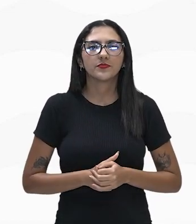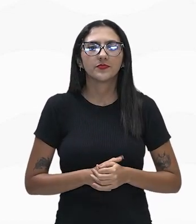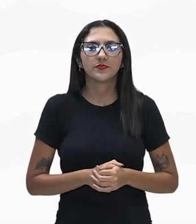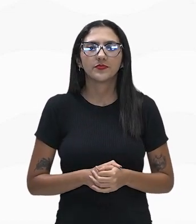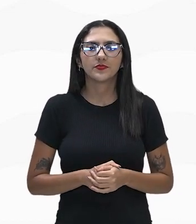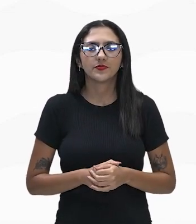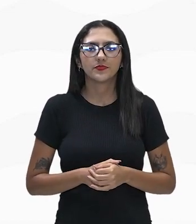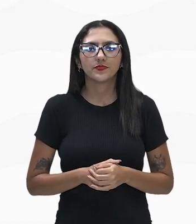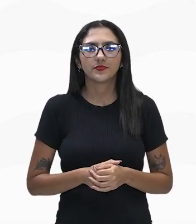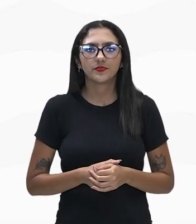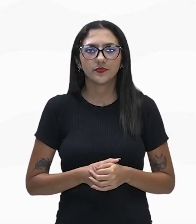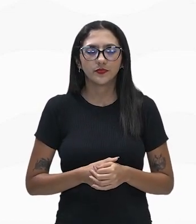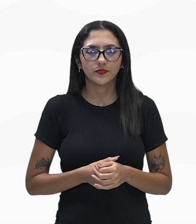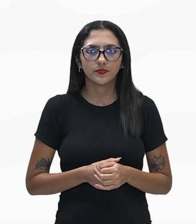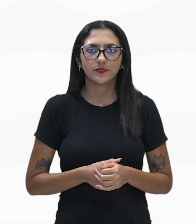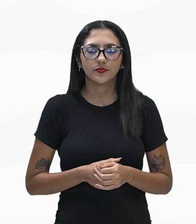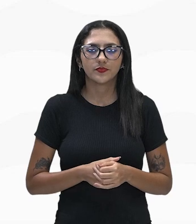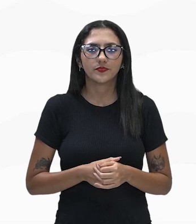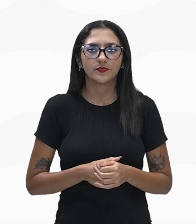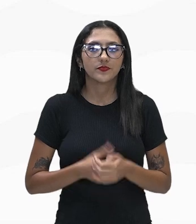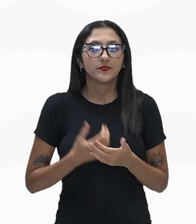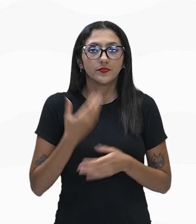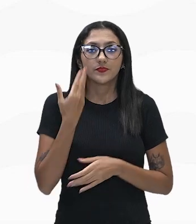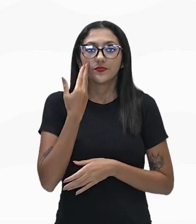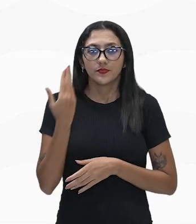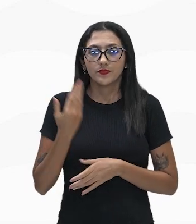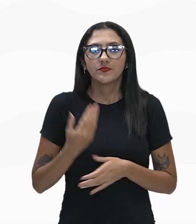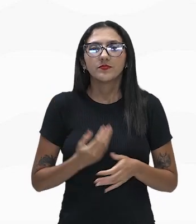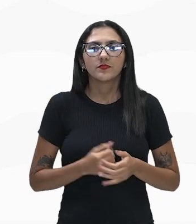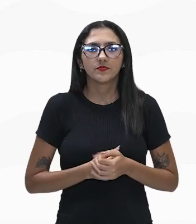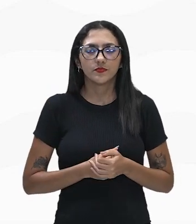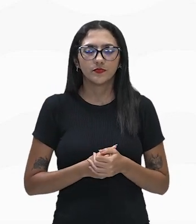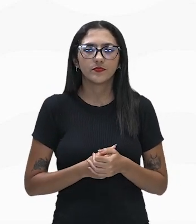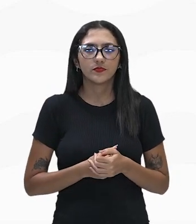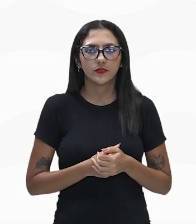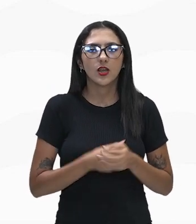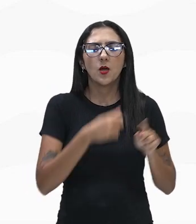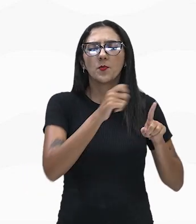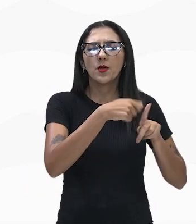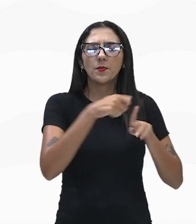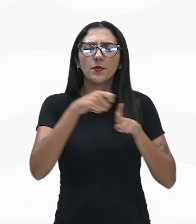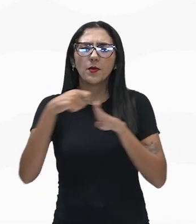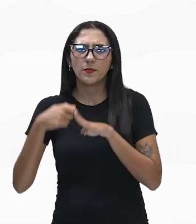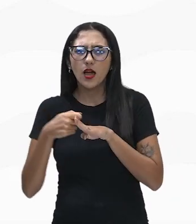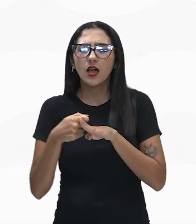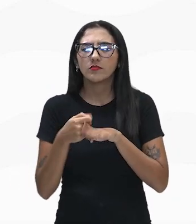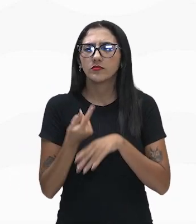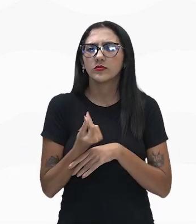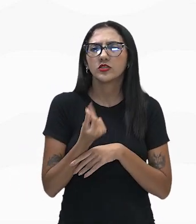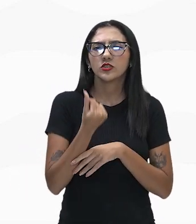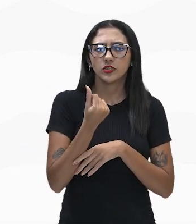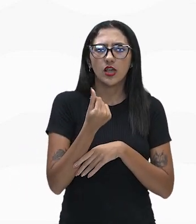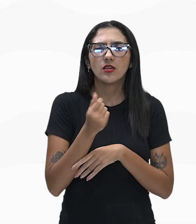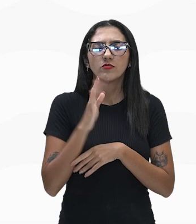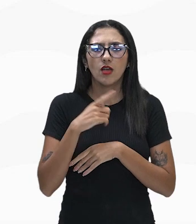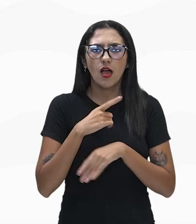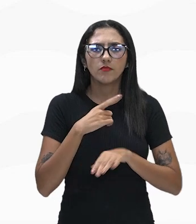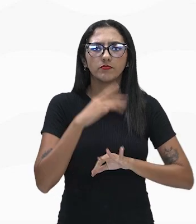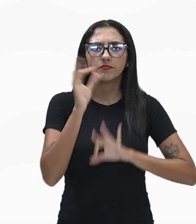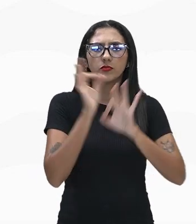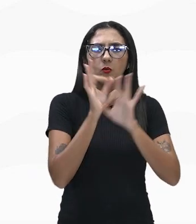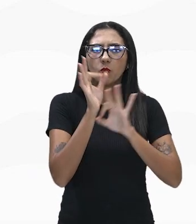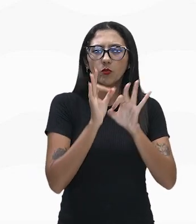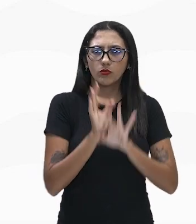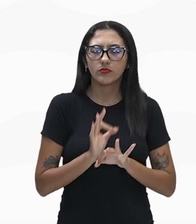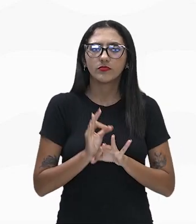dessa simulação. Então, olha só, o valor da parcela mensal, tá? Já feito aí todos os